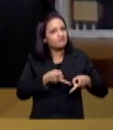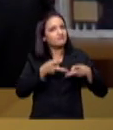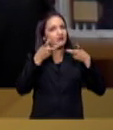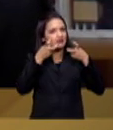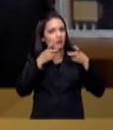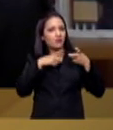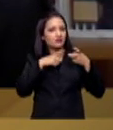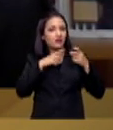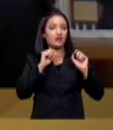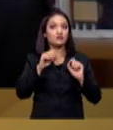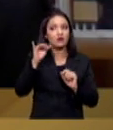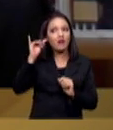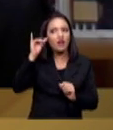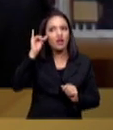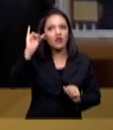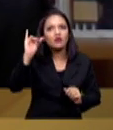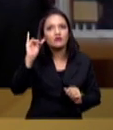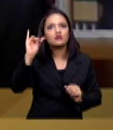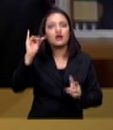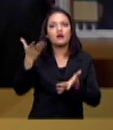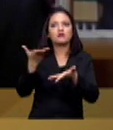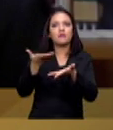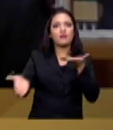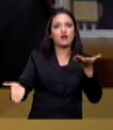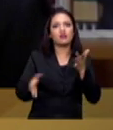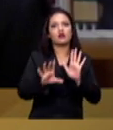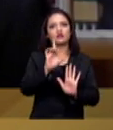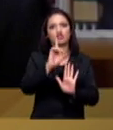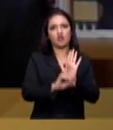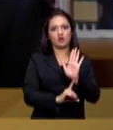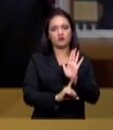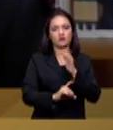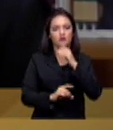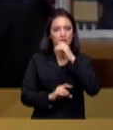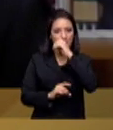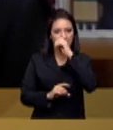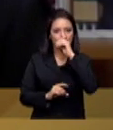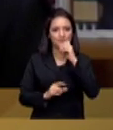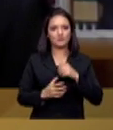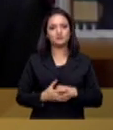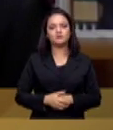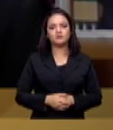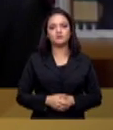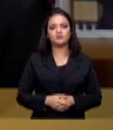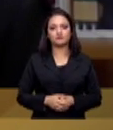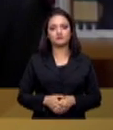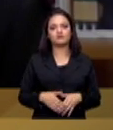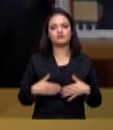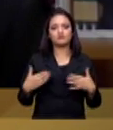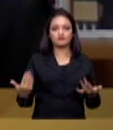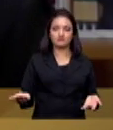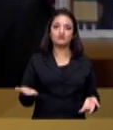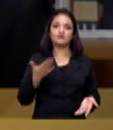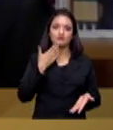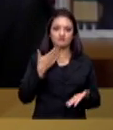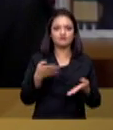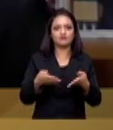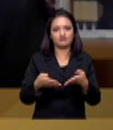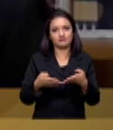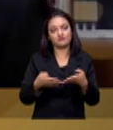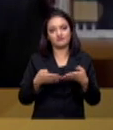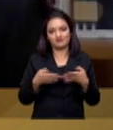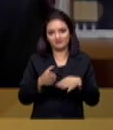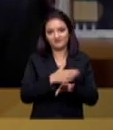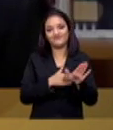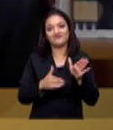salvo para evitar perecimento de direito. Pedindo todas as vênias a